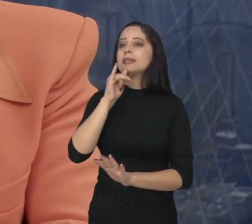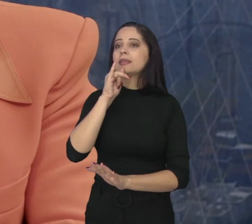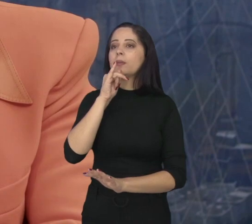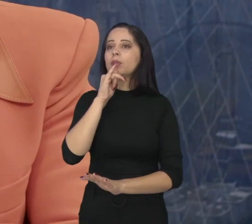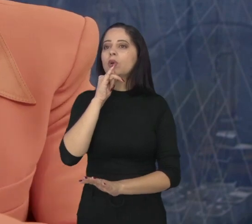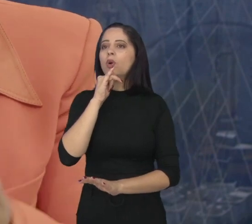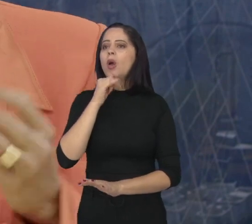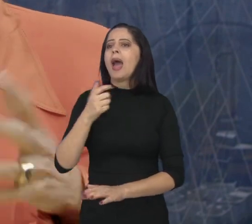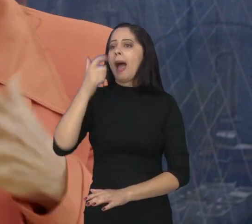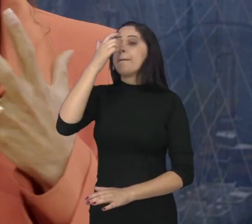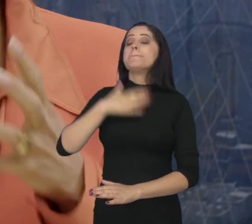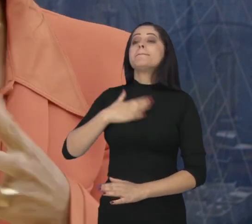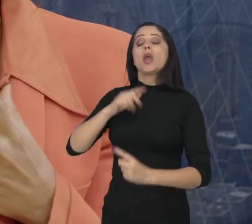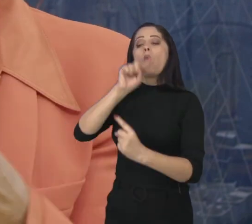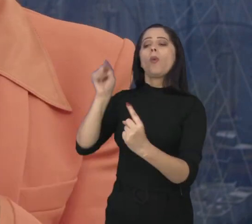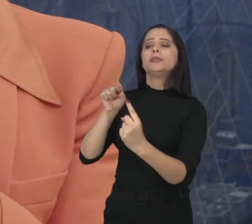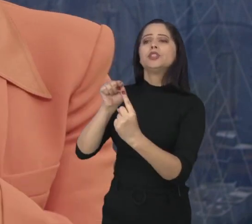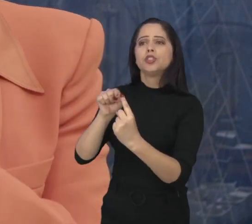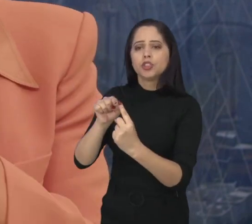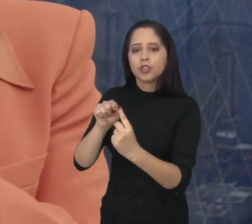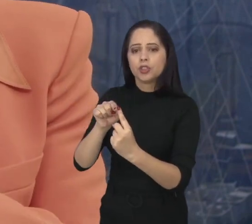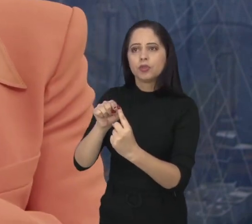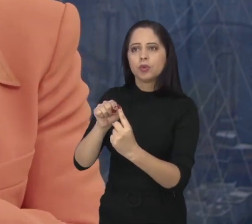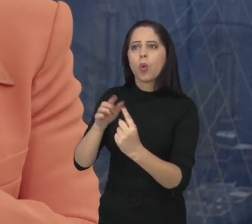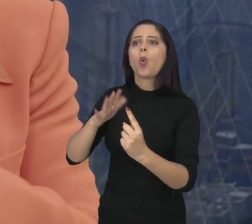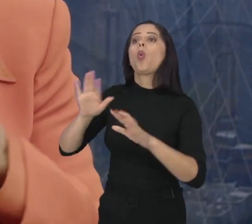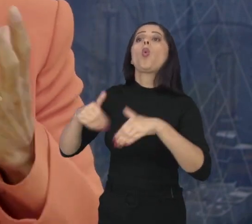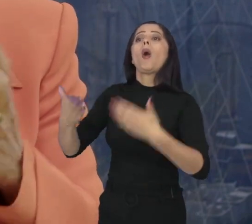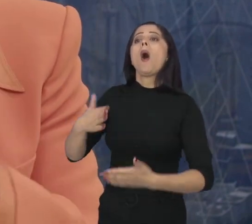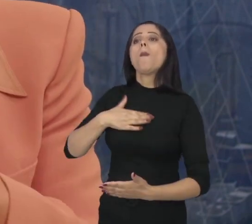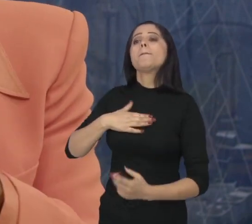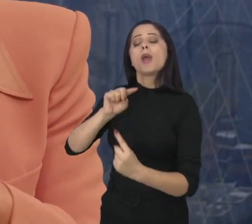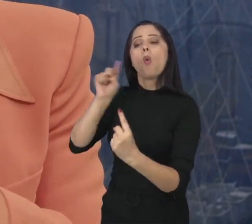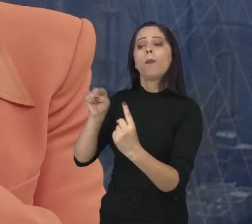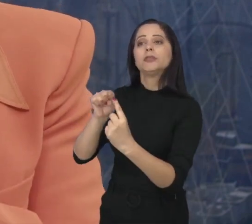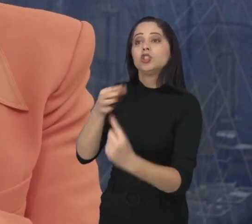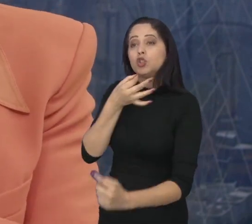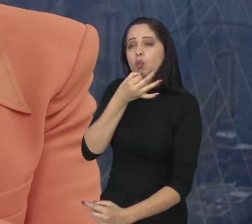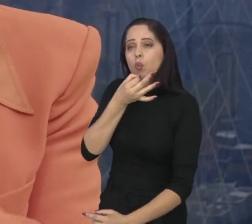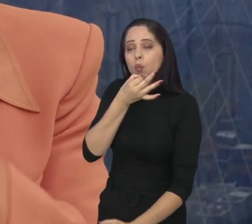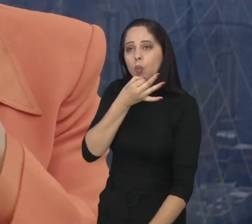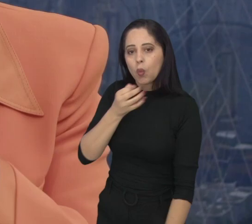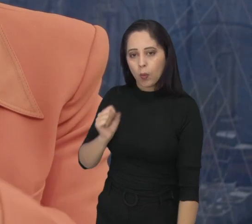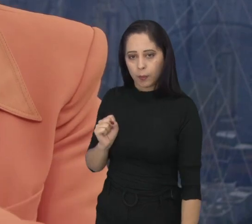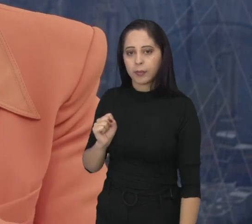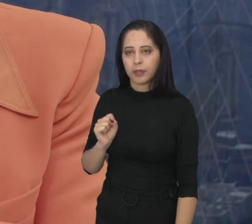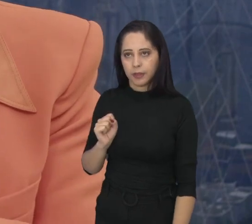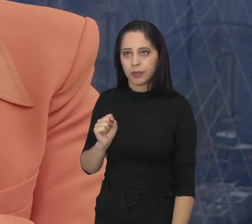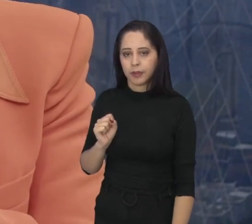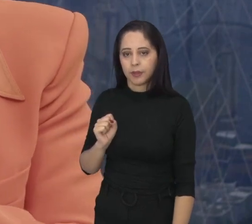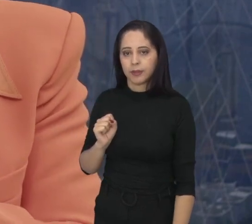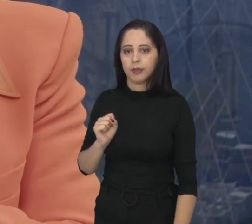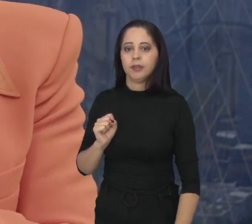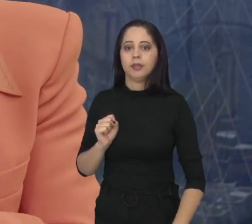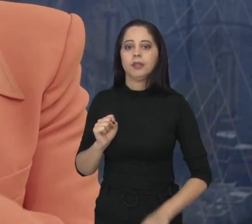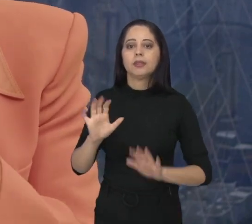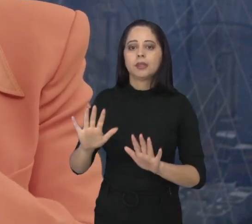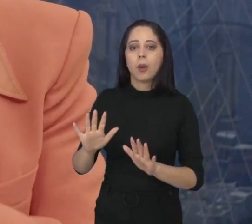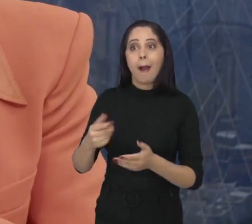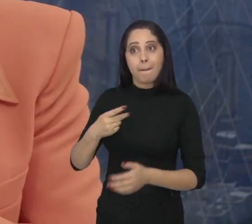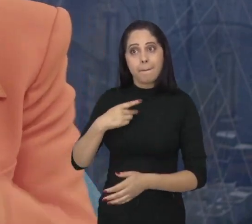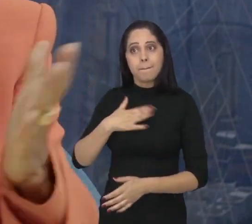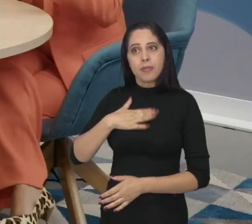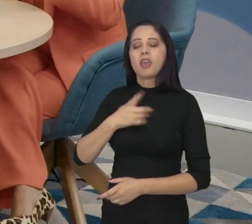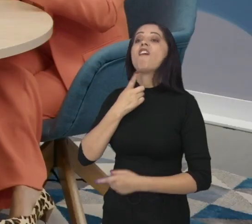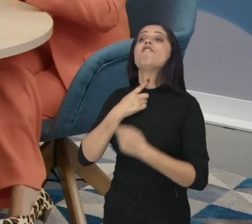aquilo, né? A gente entende, através da arte, e estudando psicologia também, que o que move o ser humano é o desejo, né? Tem o